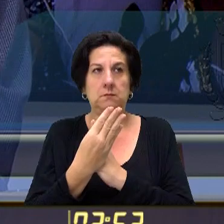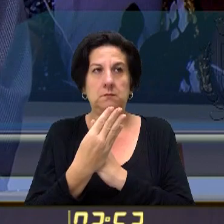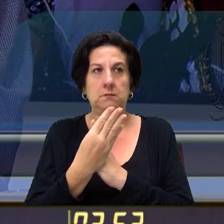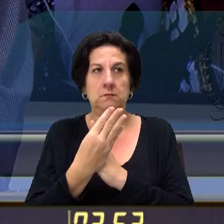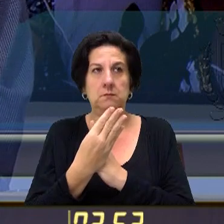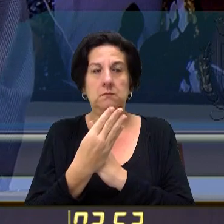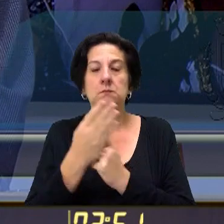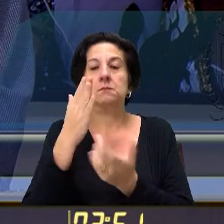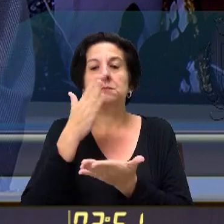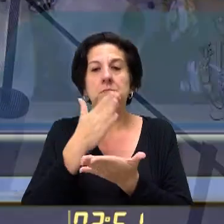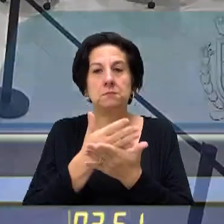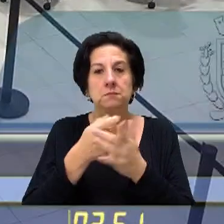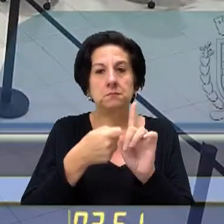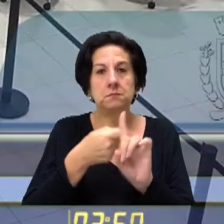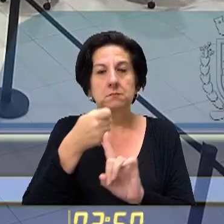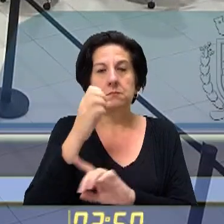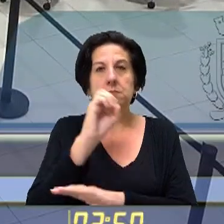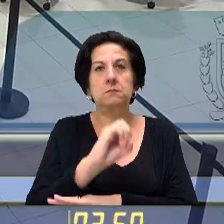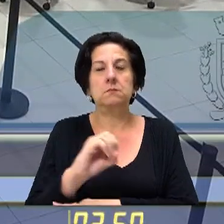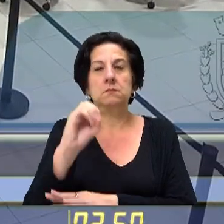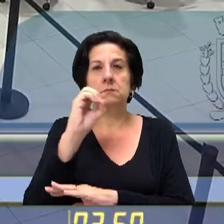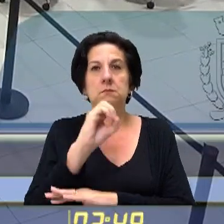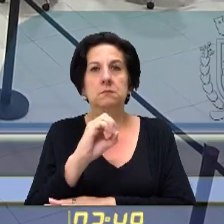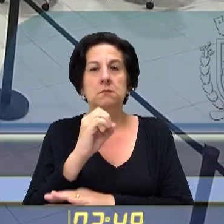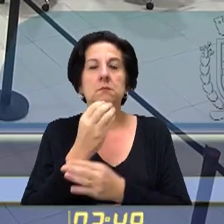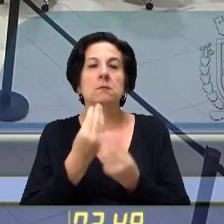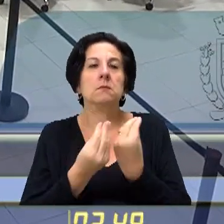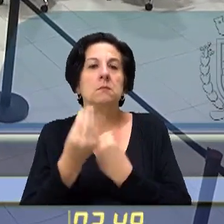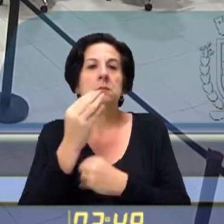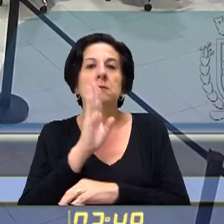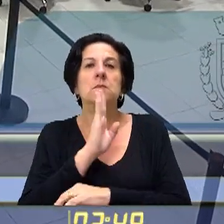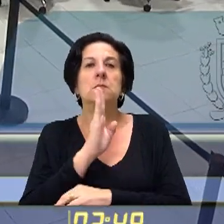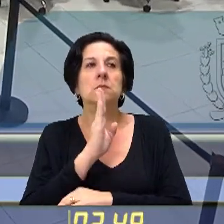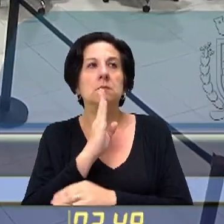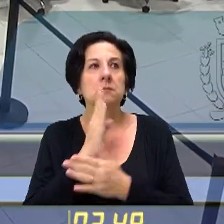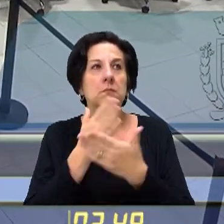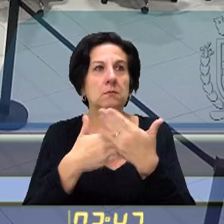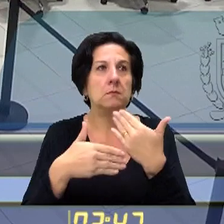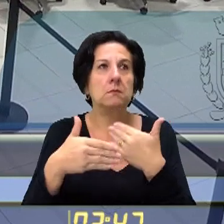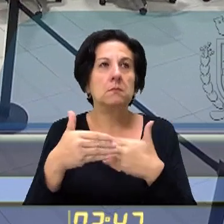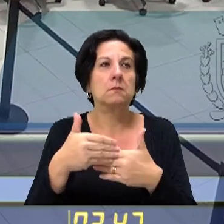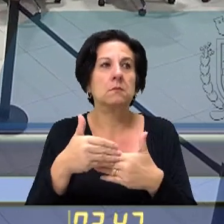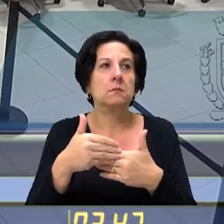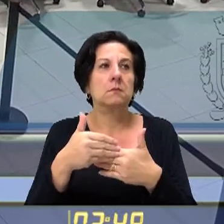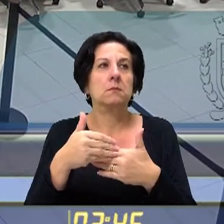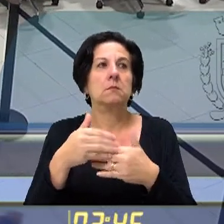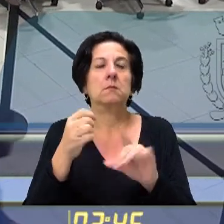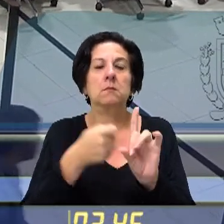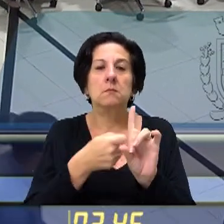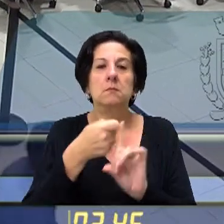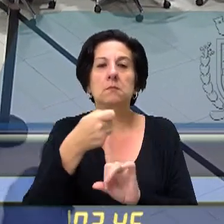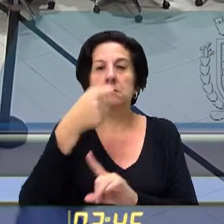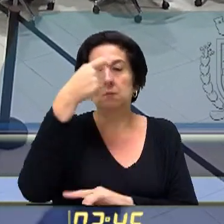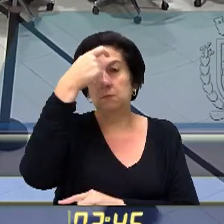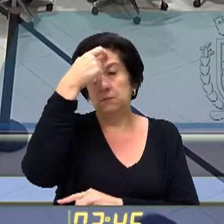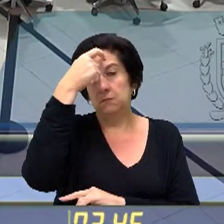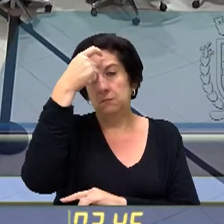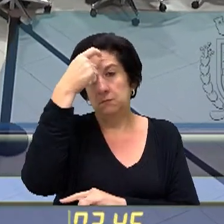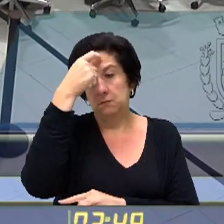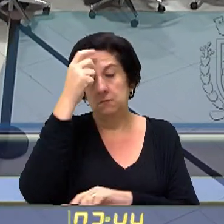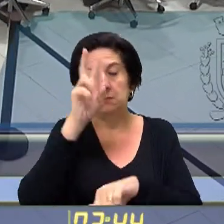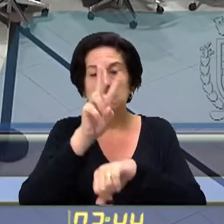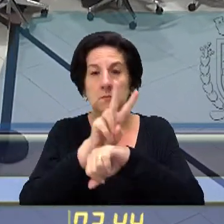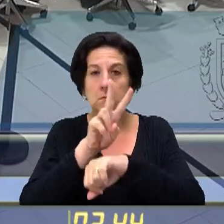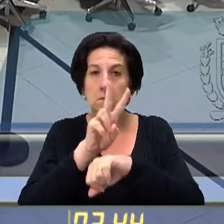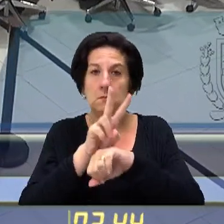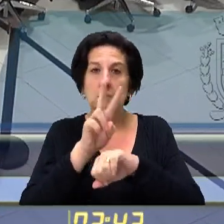Estamos na metade do mês de outubro, e como é de conhecimento de todos, é o mês de conscientização e